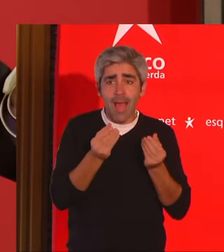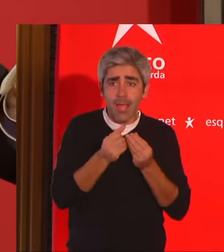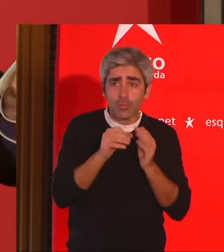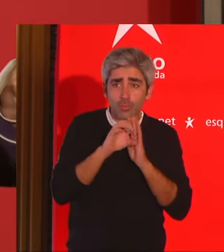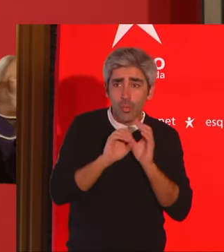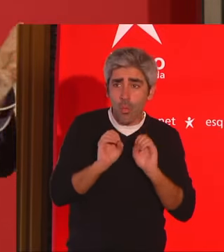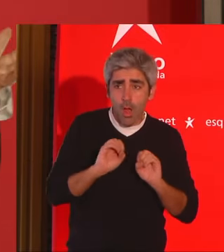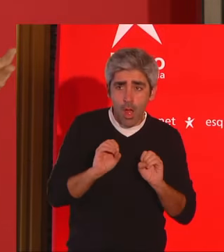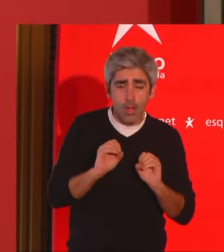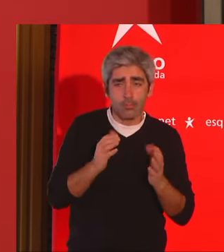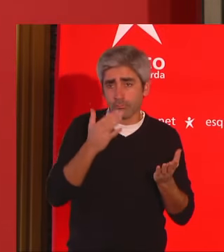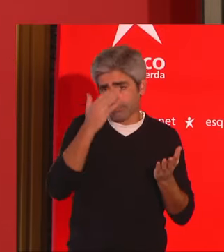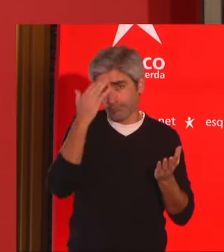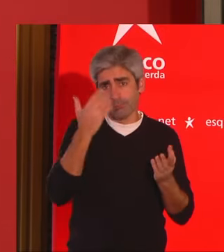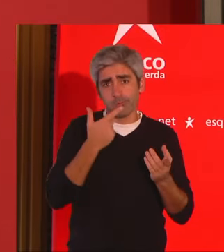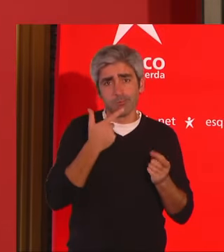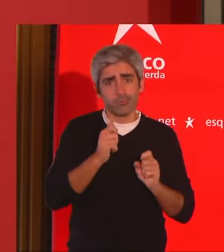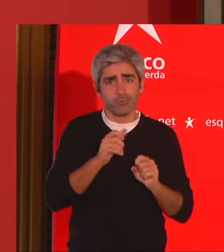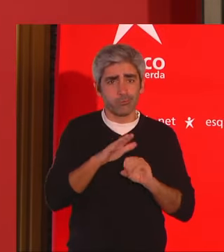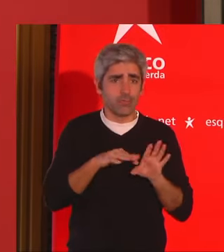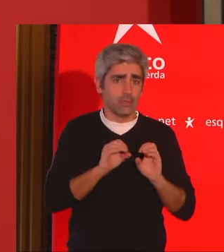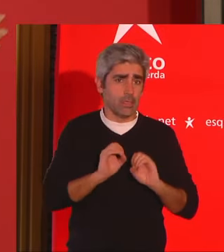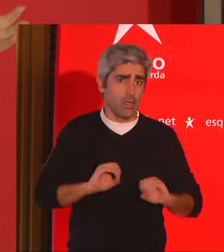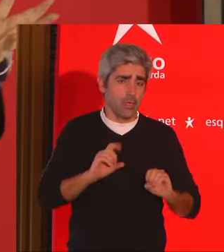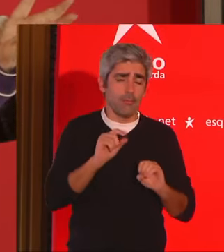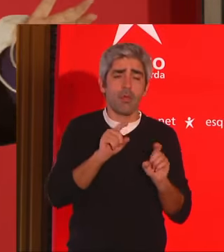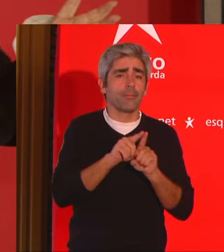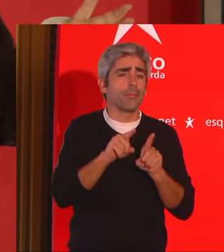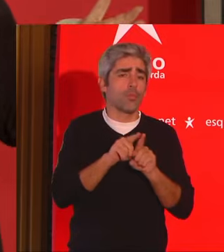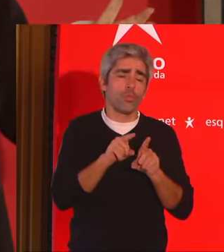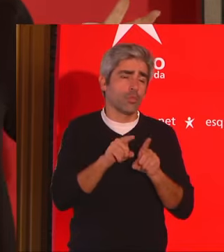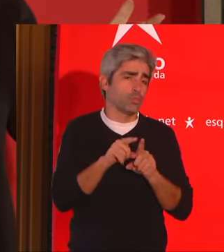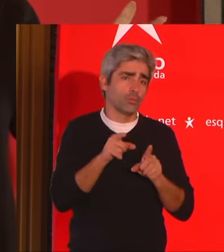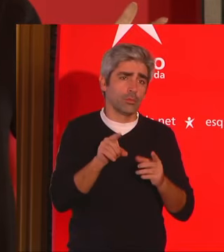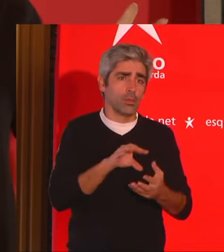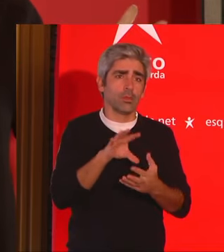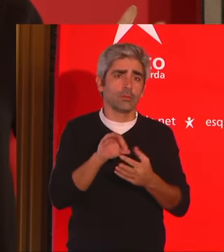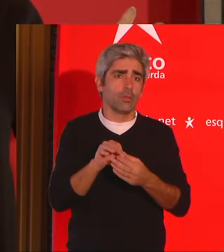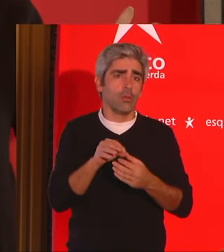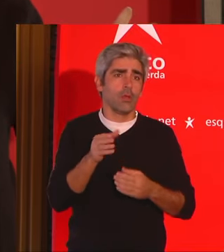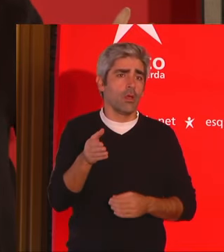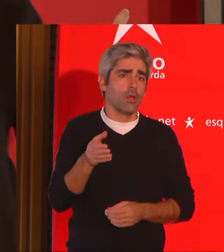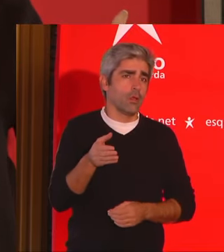não podem fazer nada. A mesma coisa em relação à própria